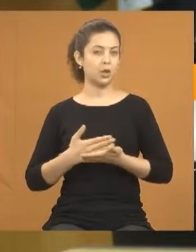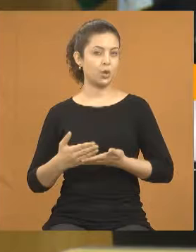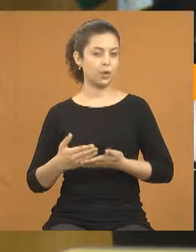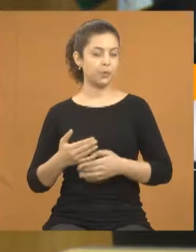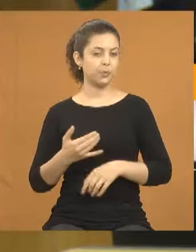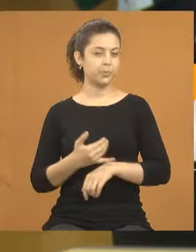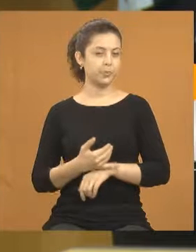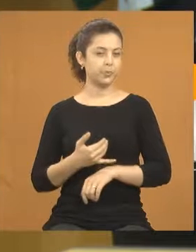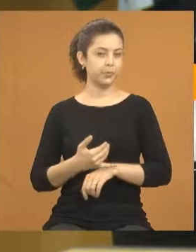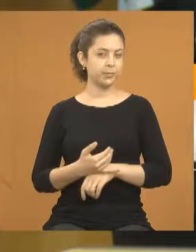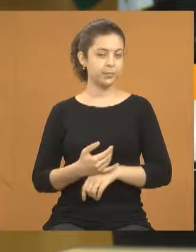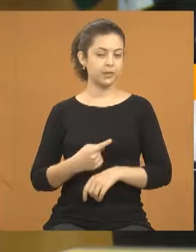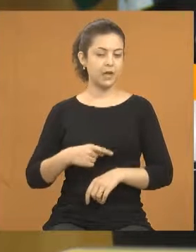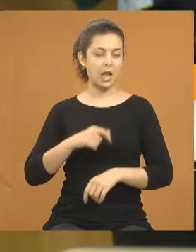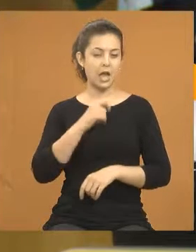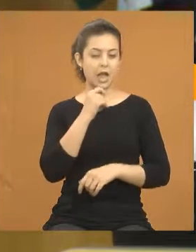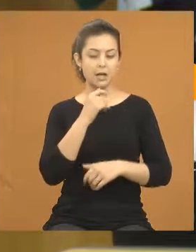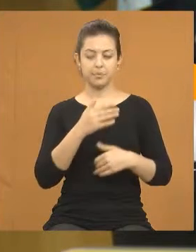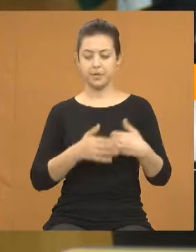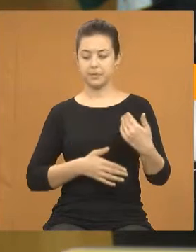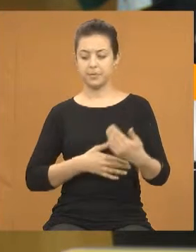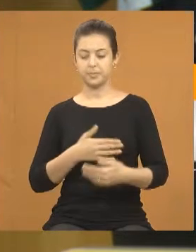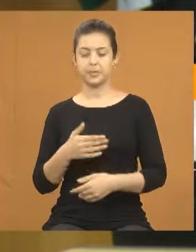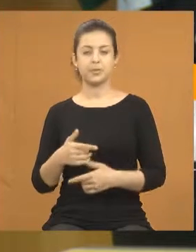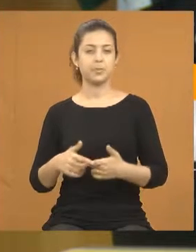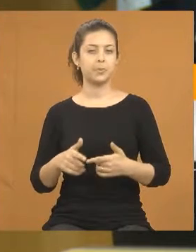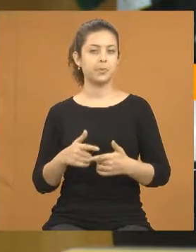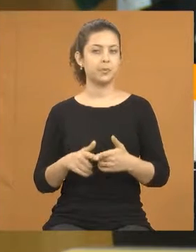nossa gestão, e a gente ainda vem tendo os problemas,